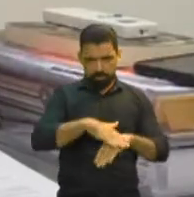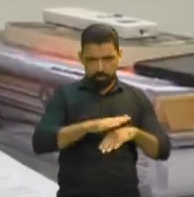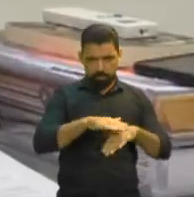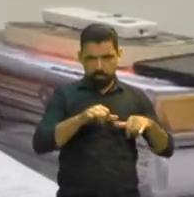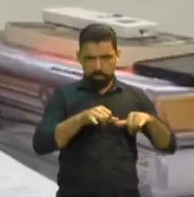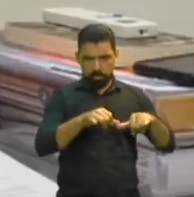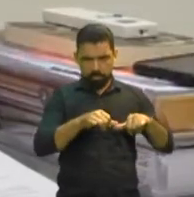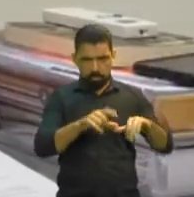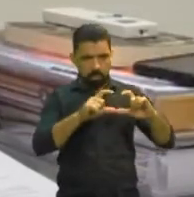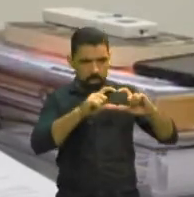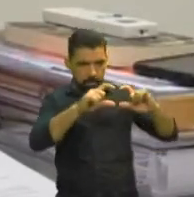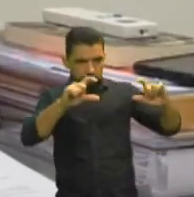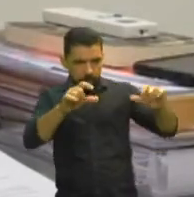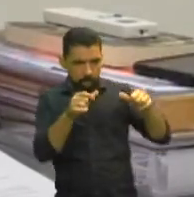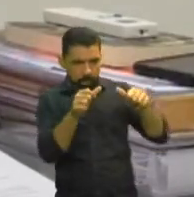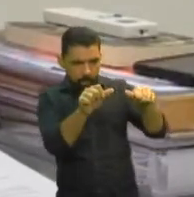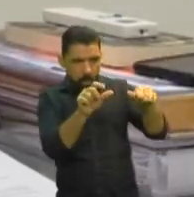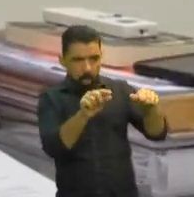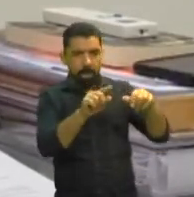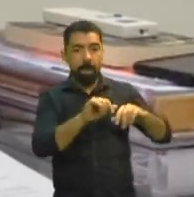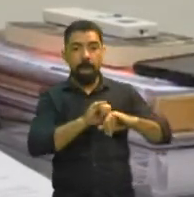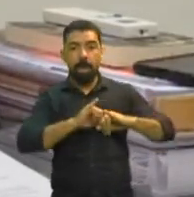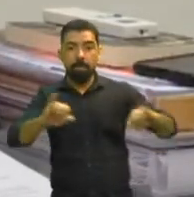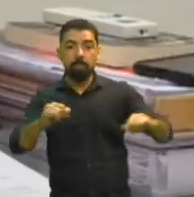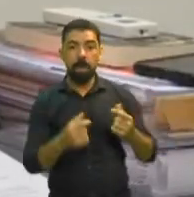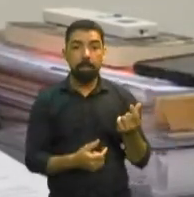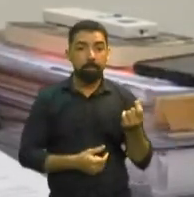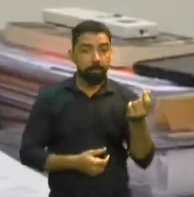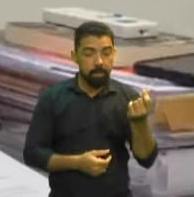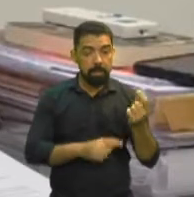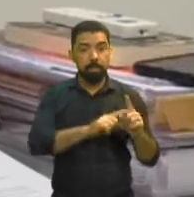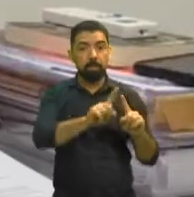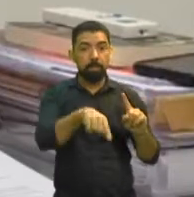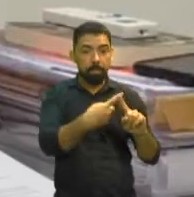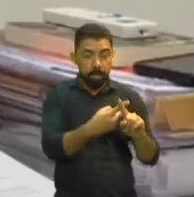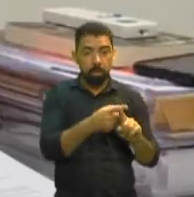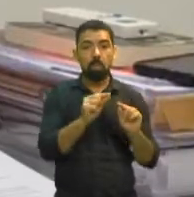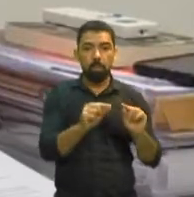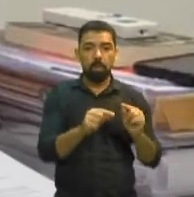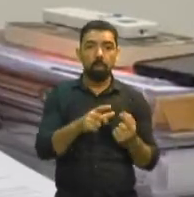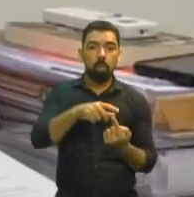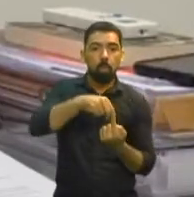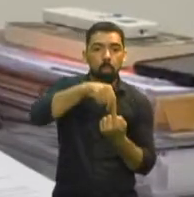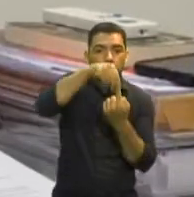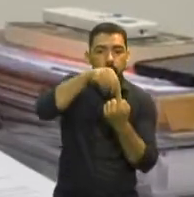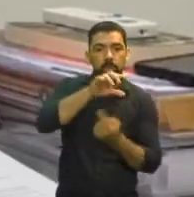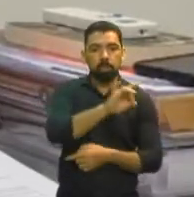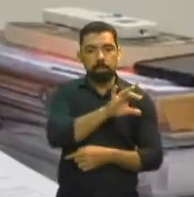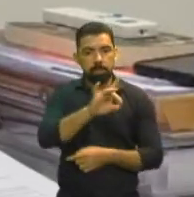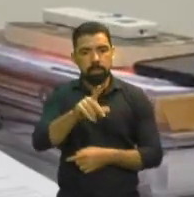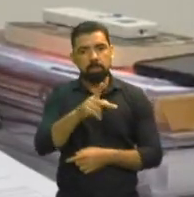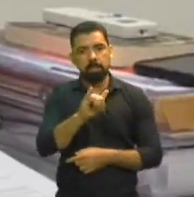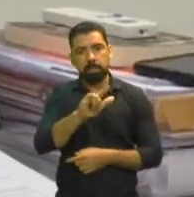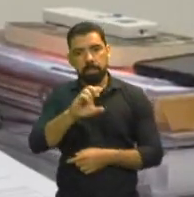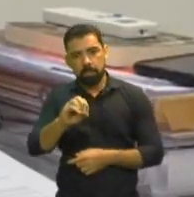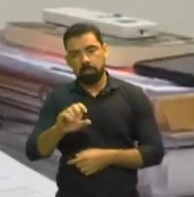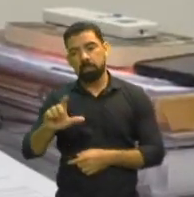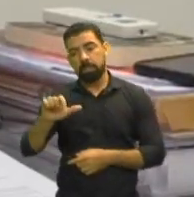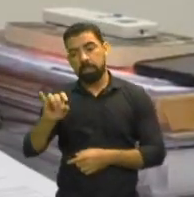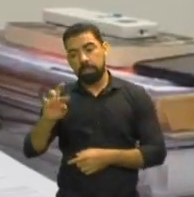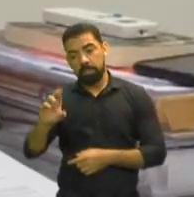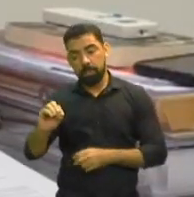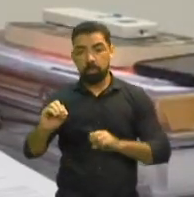tem lá na prateleira, não só o preço do produto, mas o preço por unidade de medida, por quilo, por litro ou por